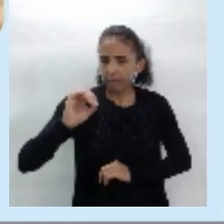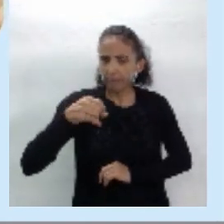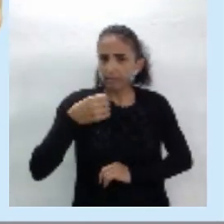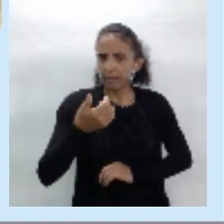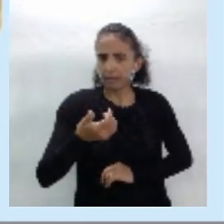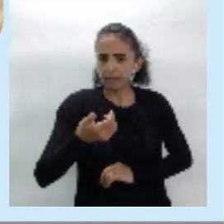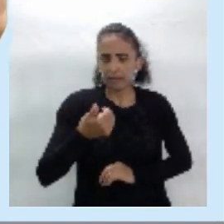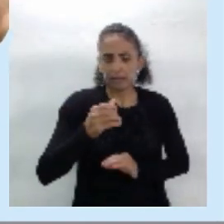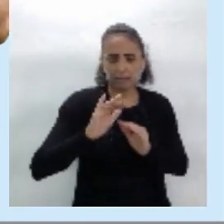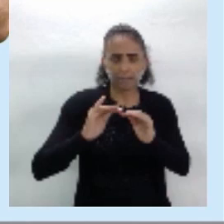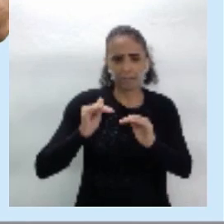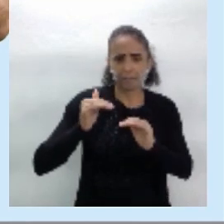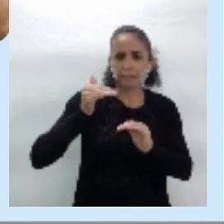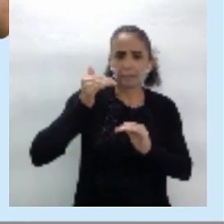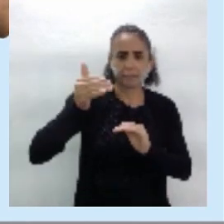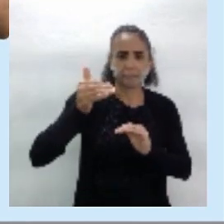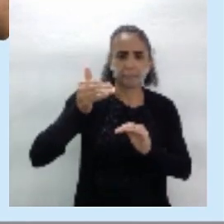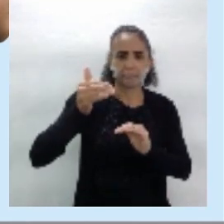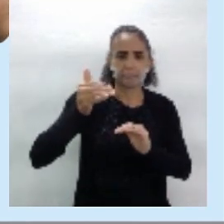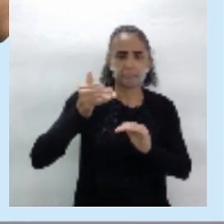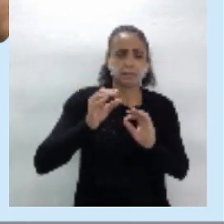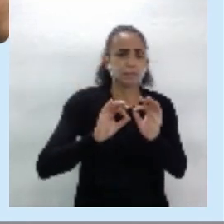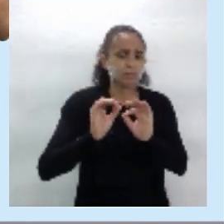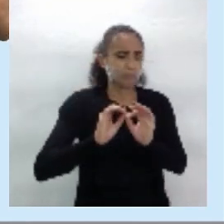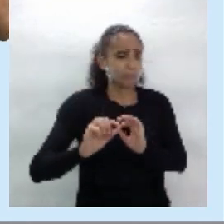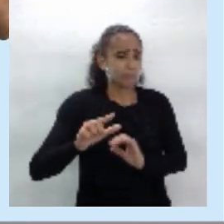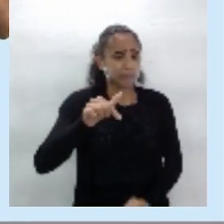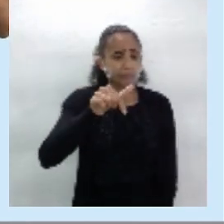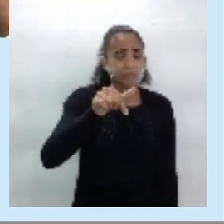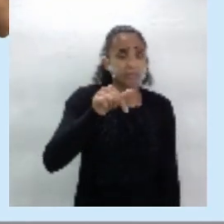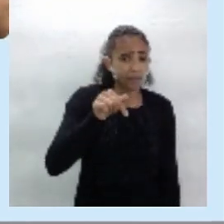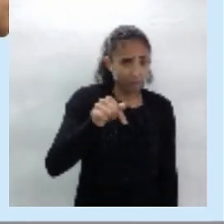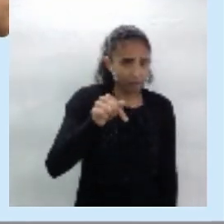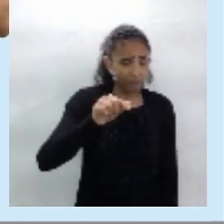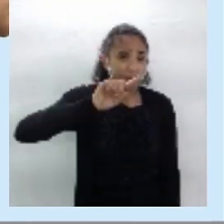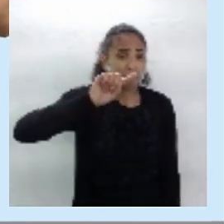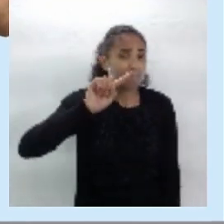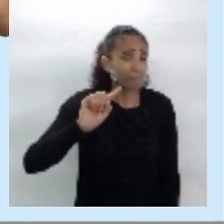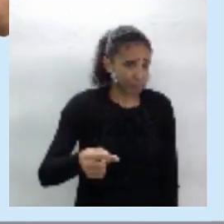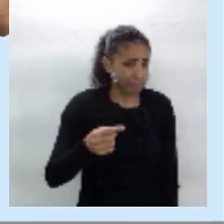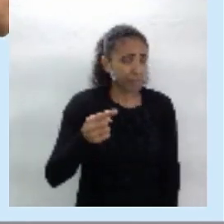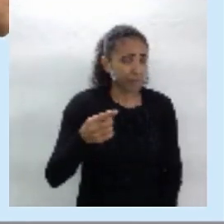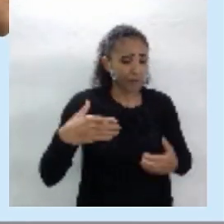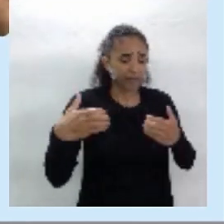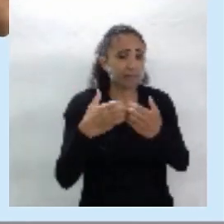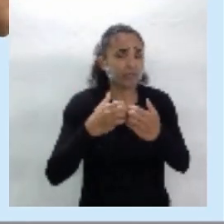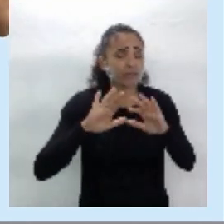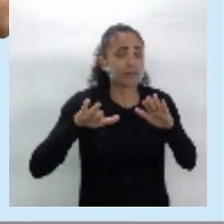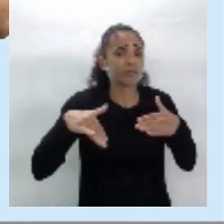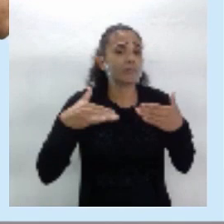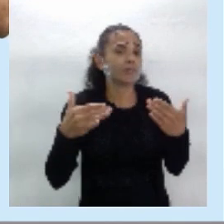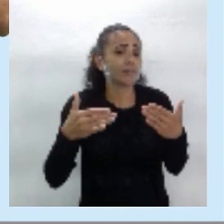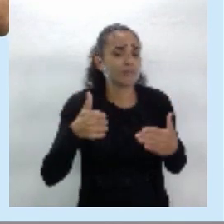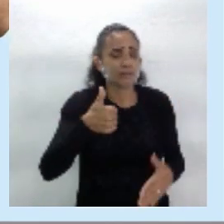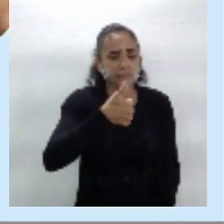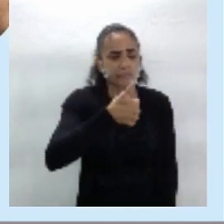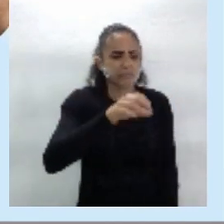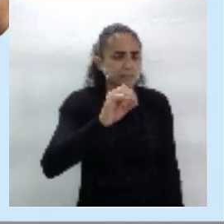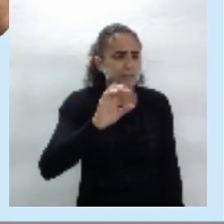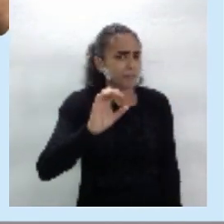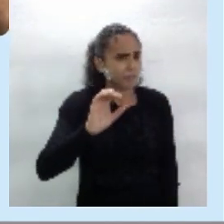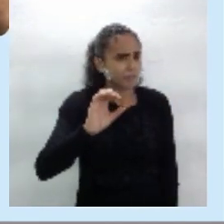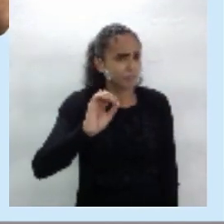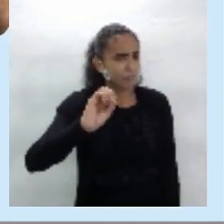de 10 ao cubo, que é 1.000. Então, se eu tenho 70.000 é mais perto de quem? De 10 mil ou de 100